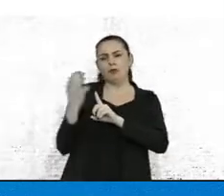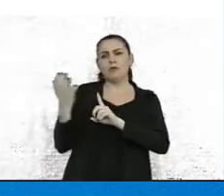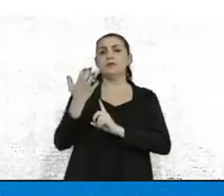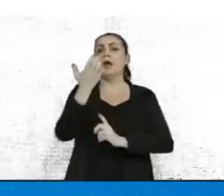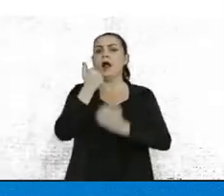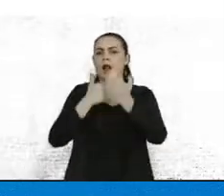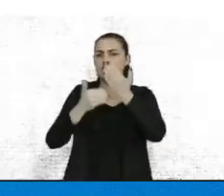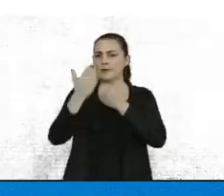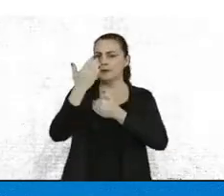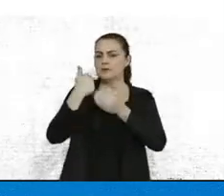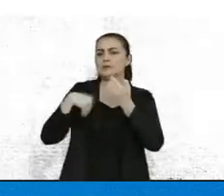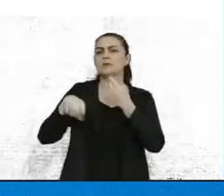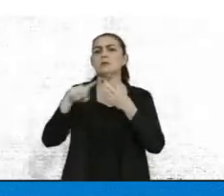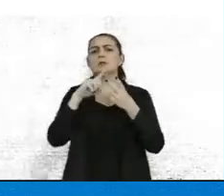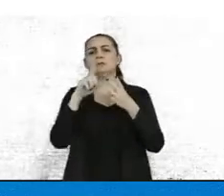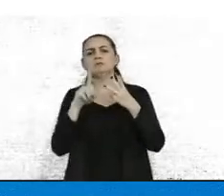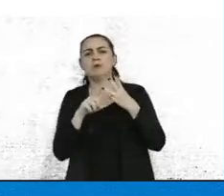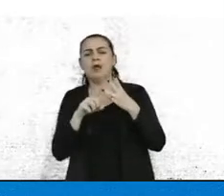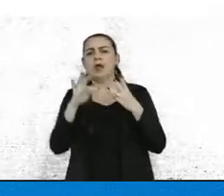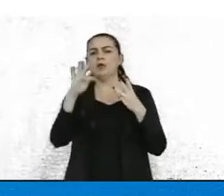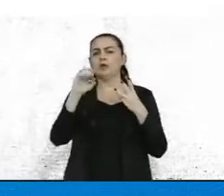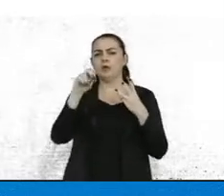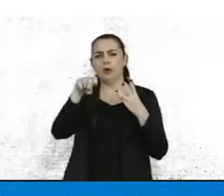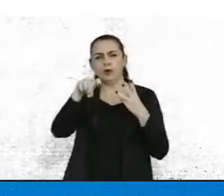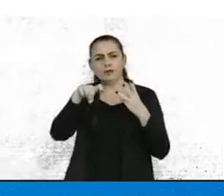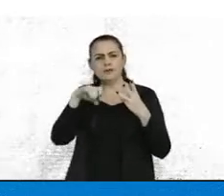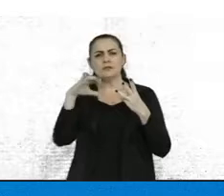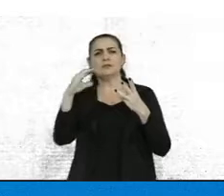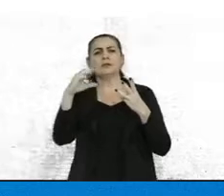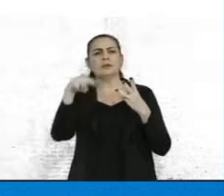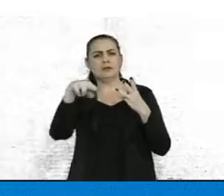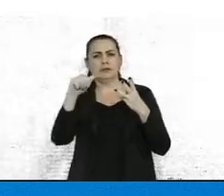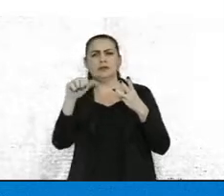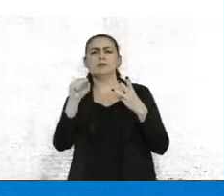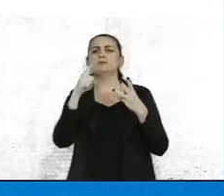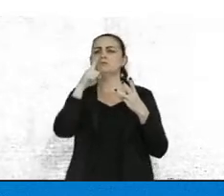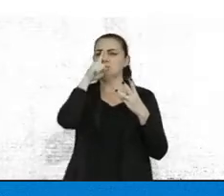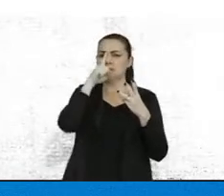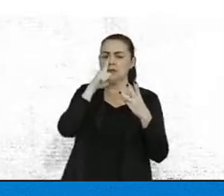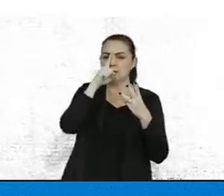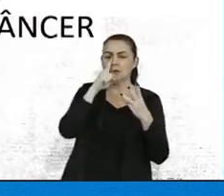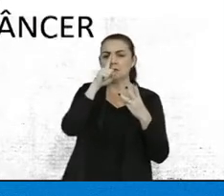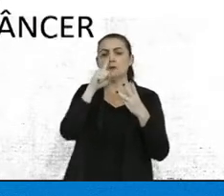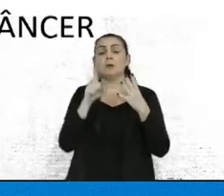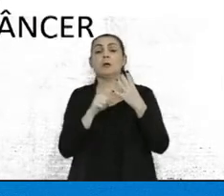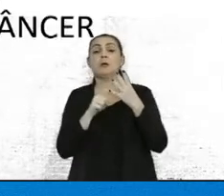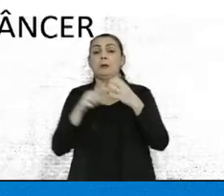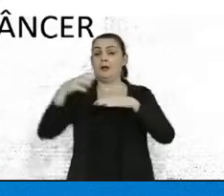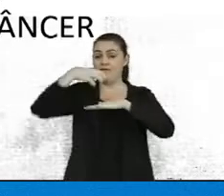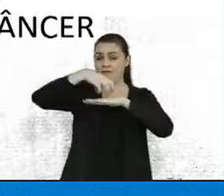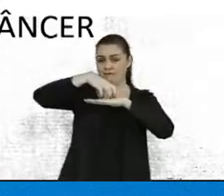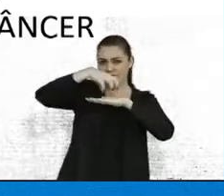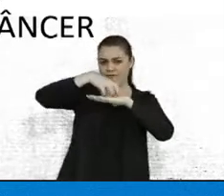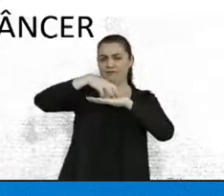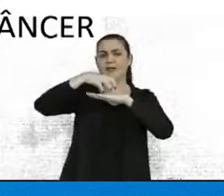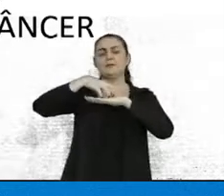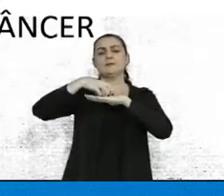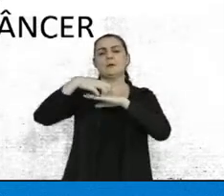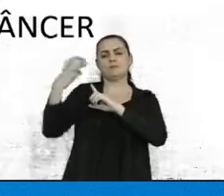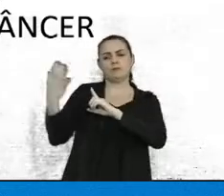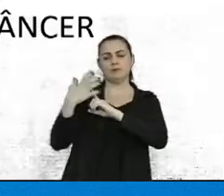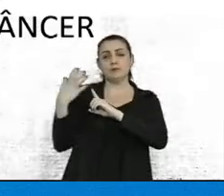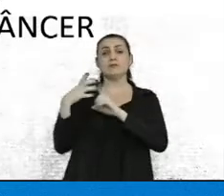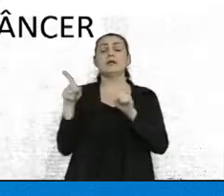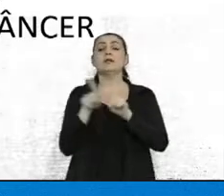leva, eventualmente algumas infecções causam isso, e o estresse, que é tão presente na nossa vida. Os